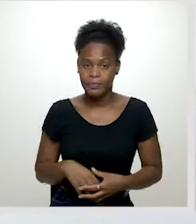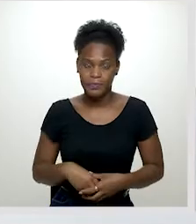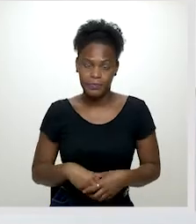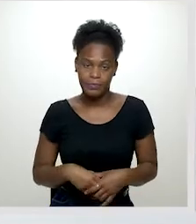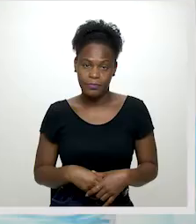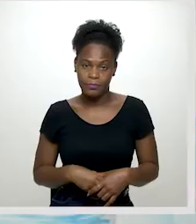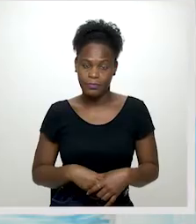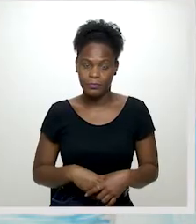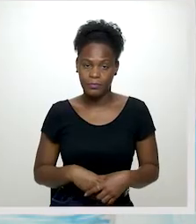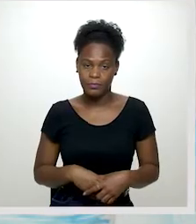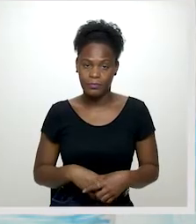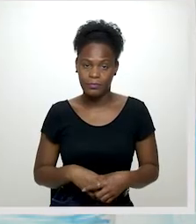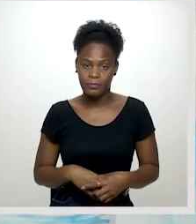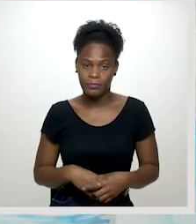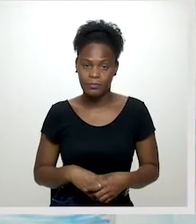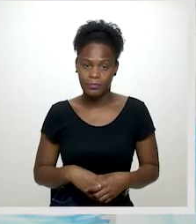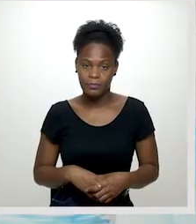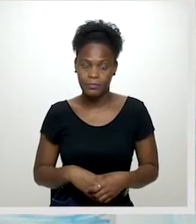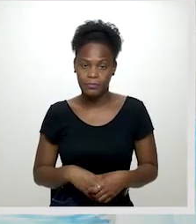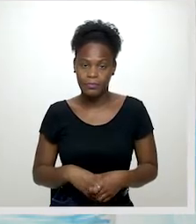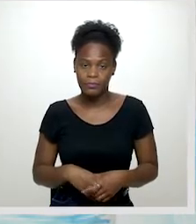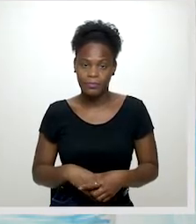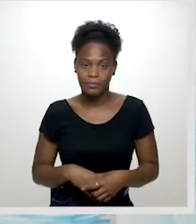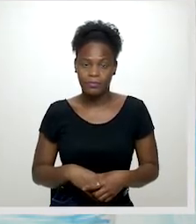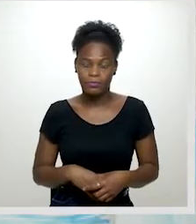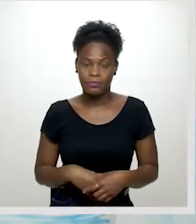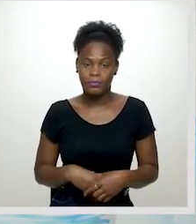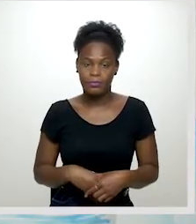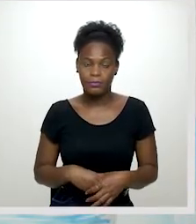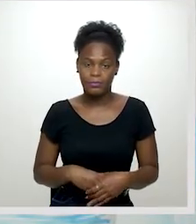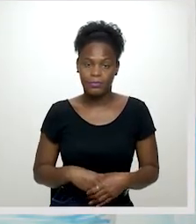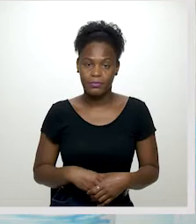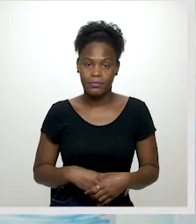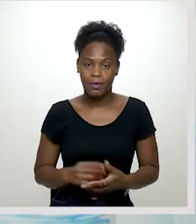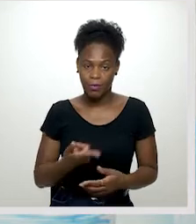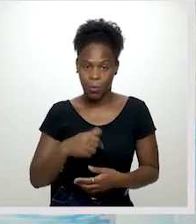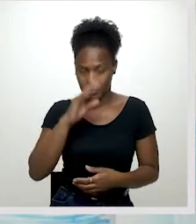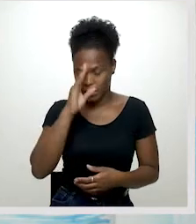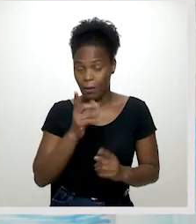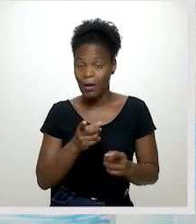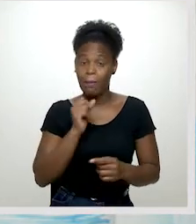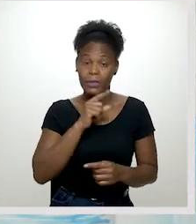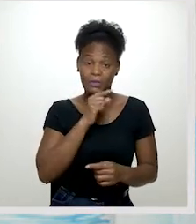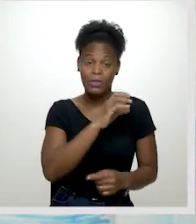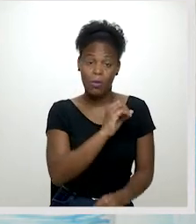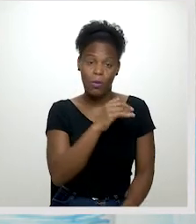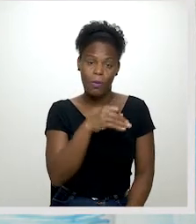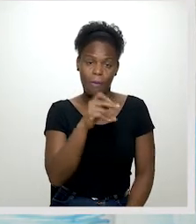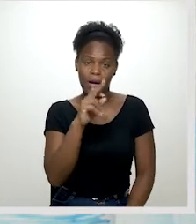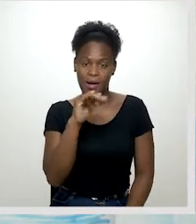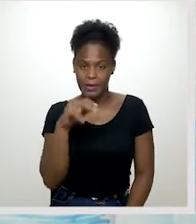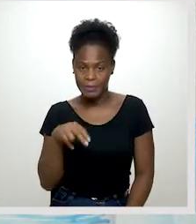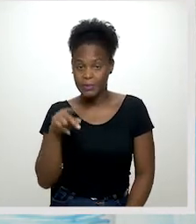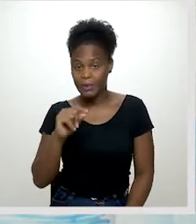Como é sabido, a hipótese de Oparin e Haldane baseou-se principalmente nessas